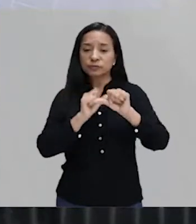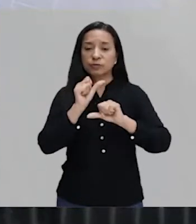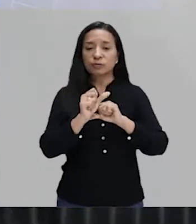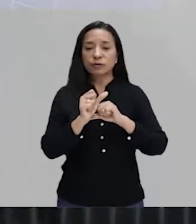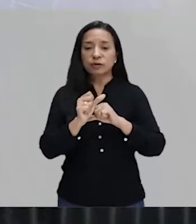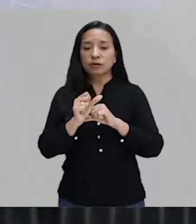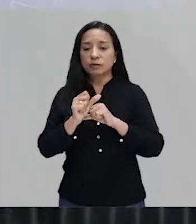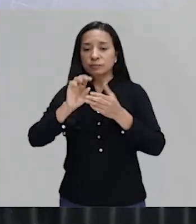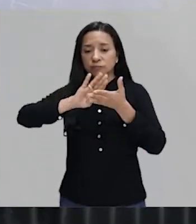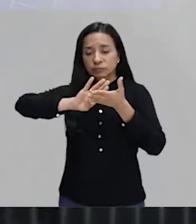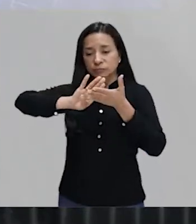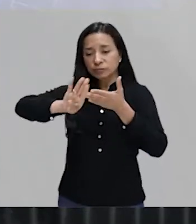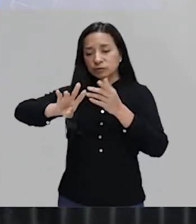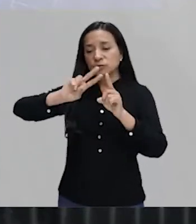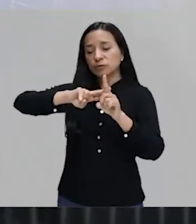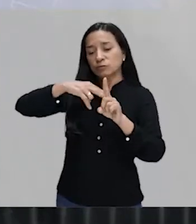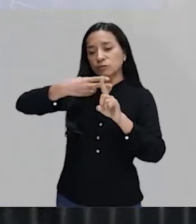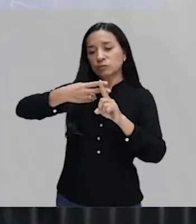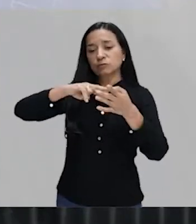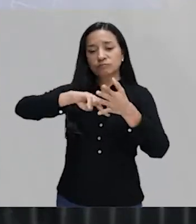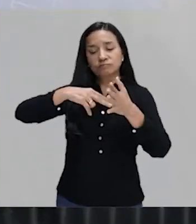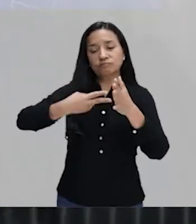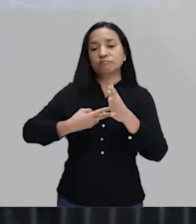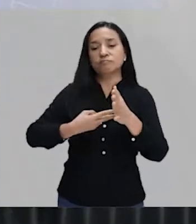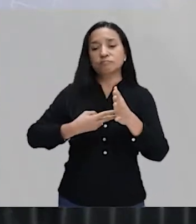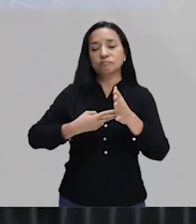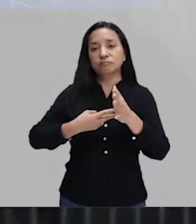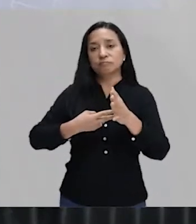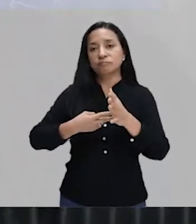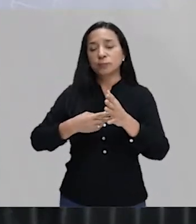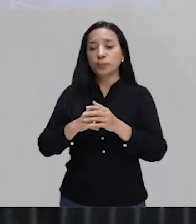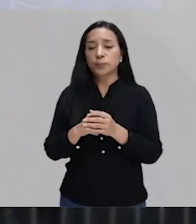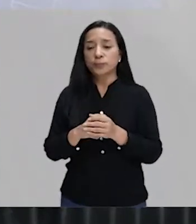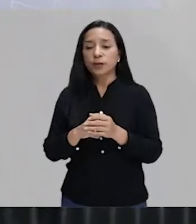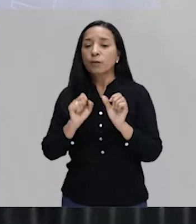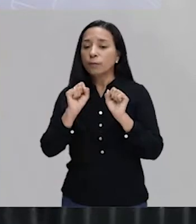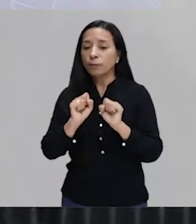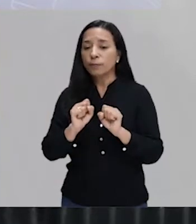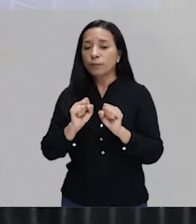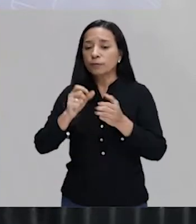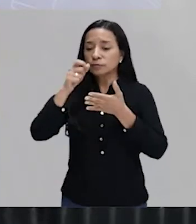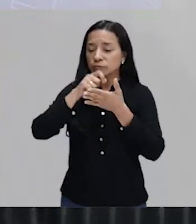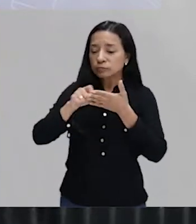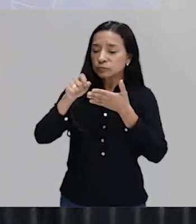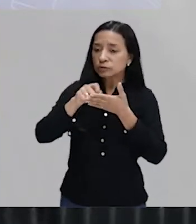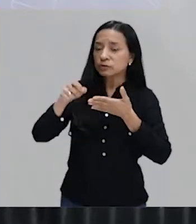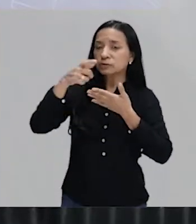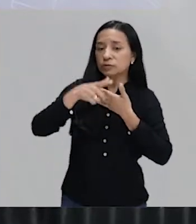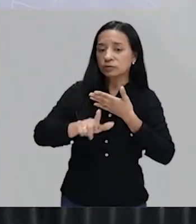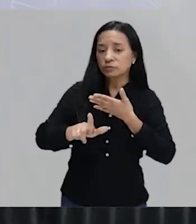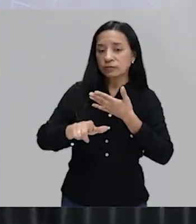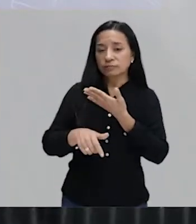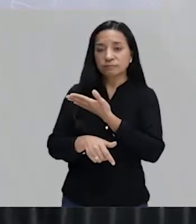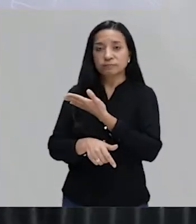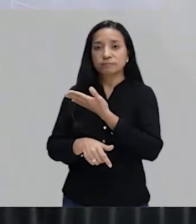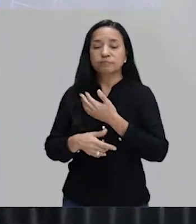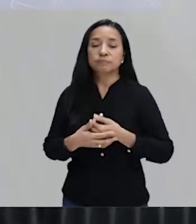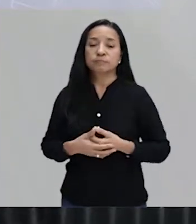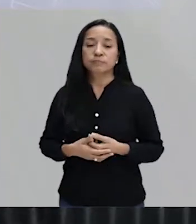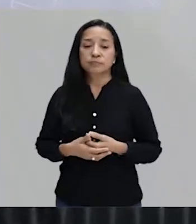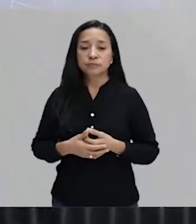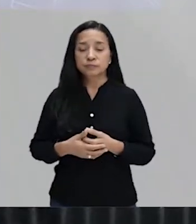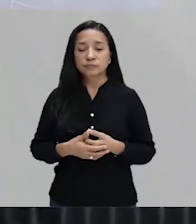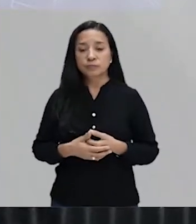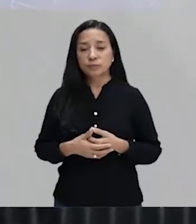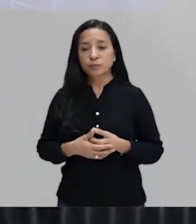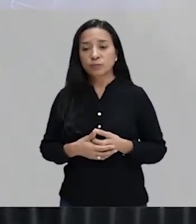gente tirar essa ambiguidade e não dar esse duplo sentido, a gente poderia reescrever dessa forma.